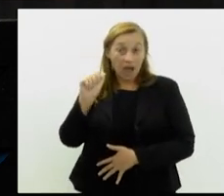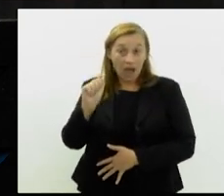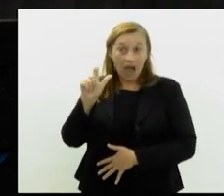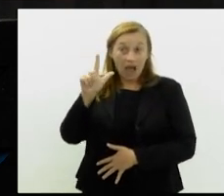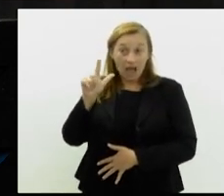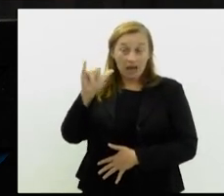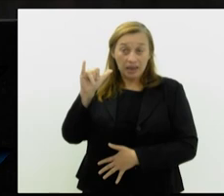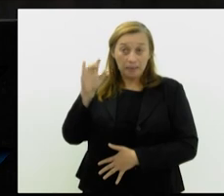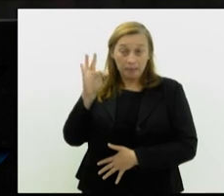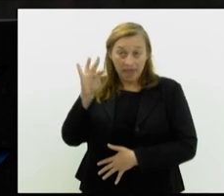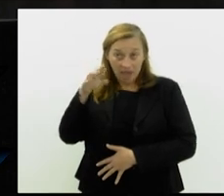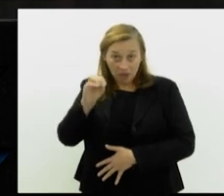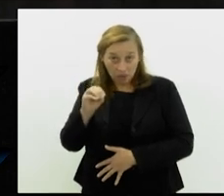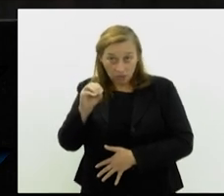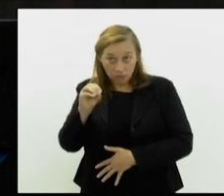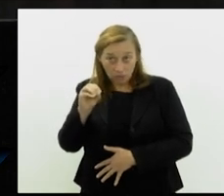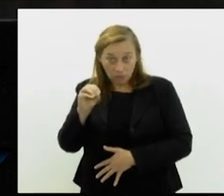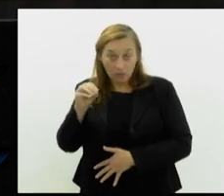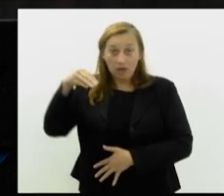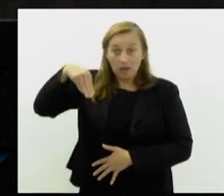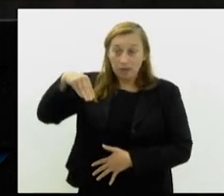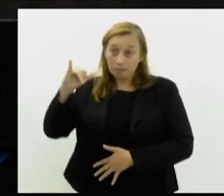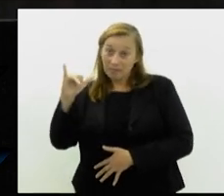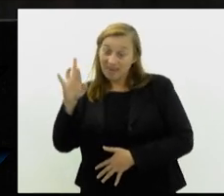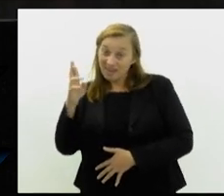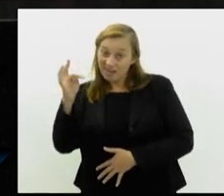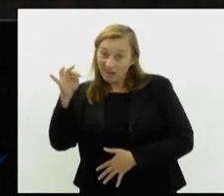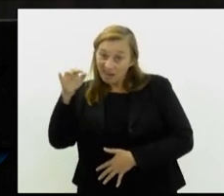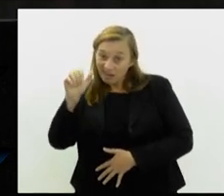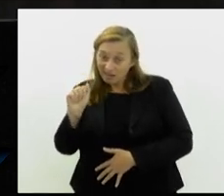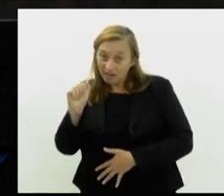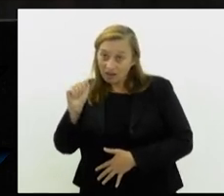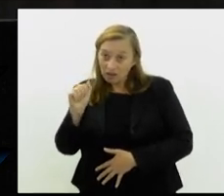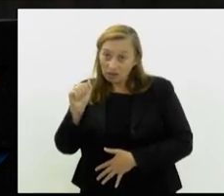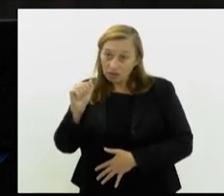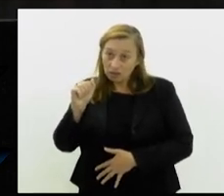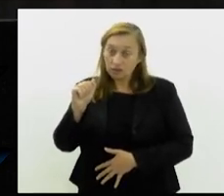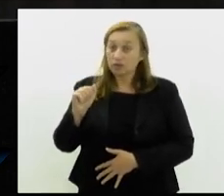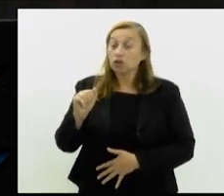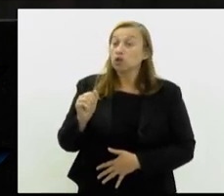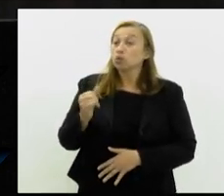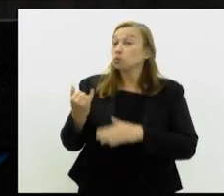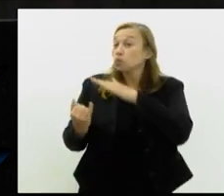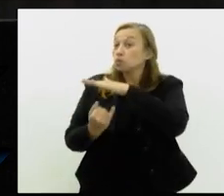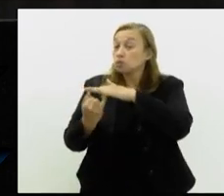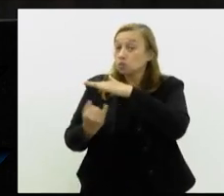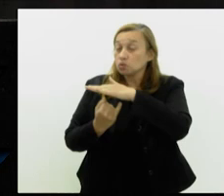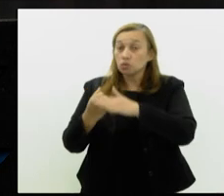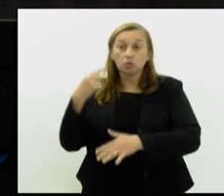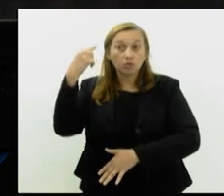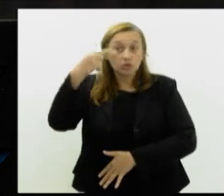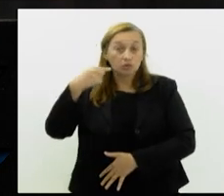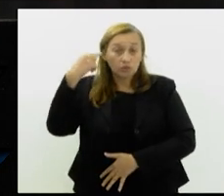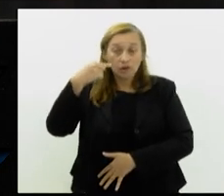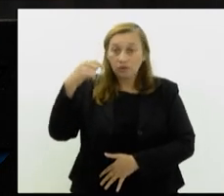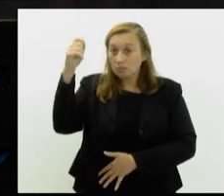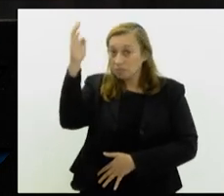Miranda Jordão filho do Instituto de advogados